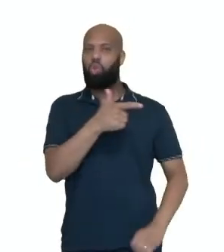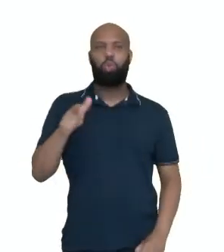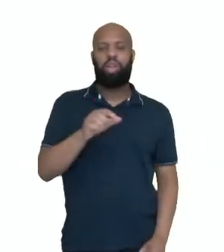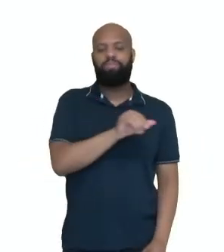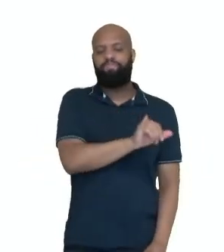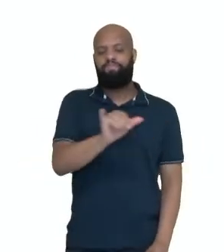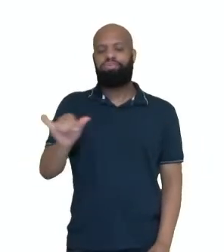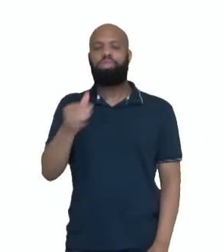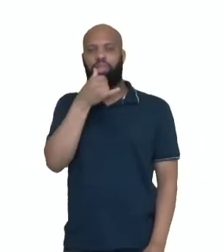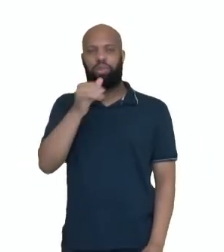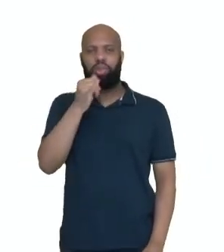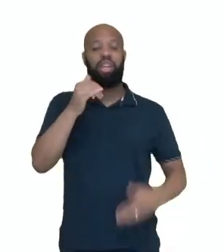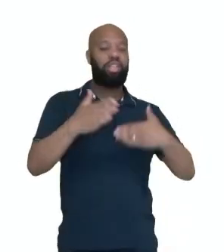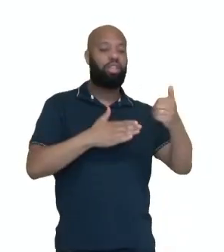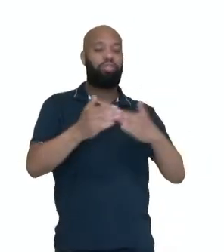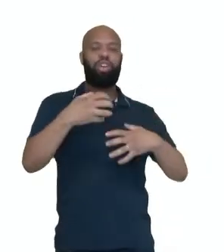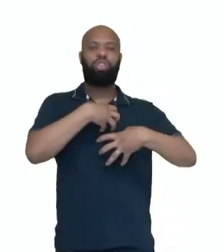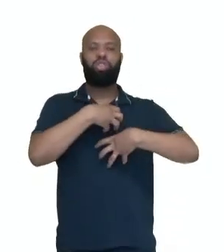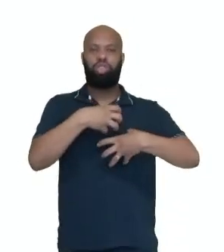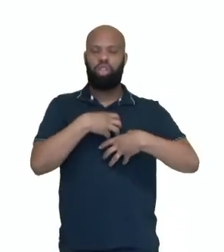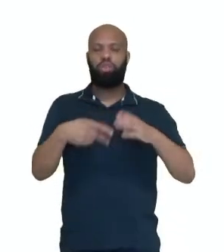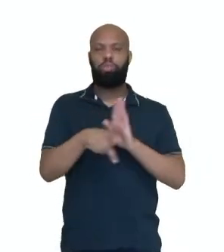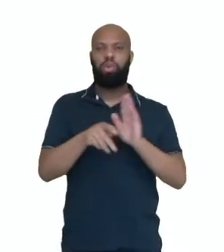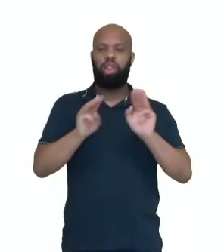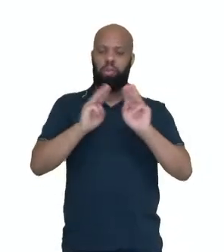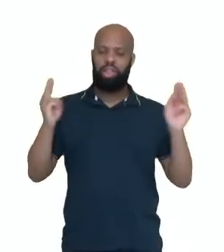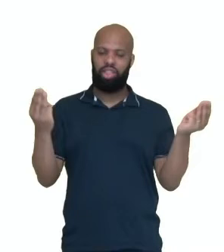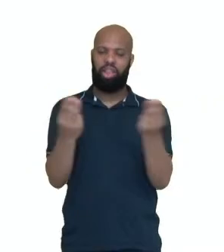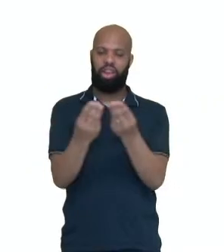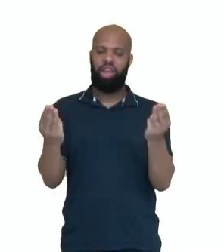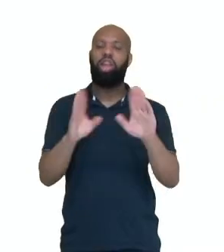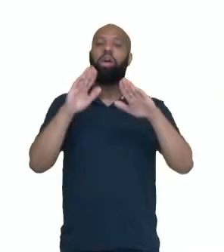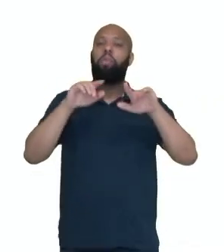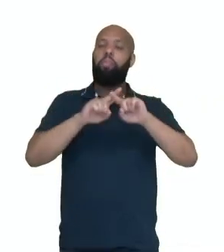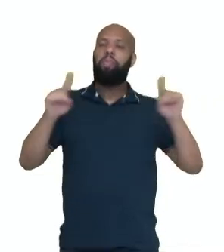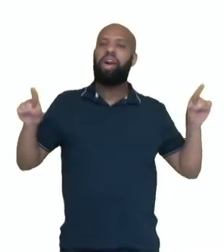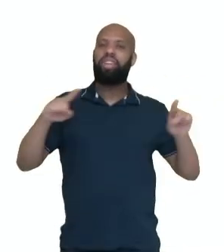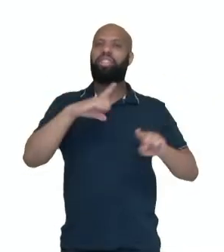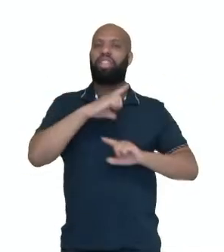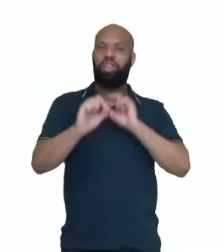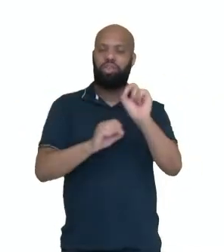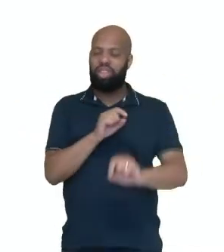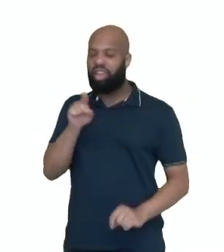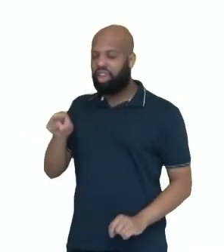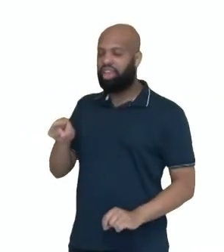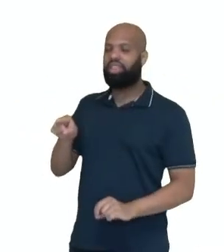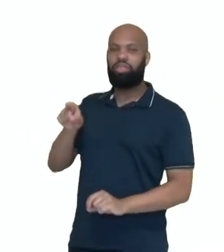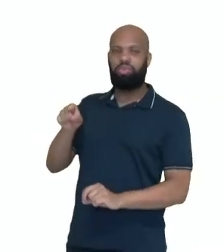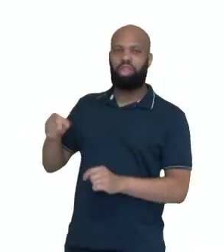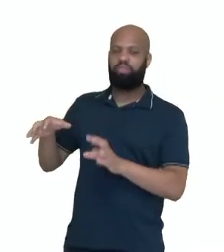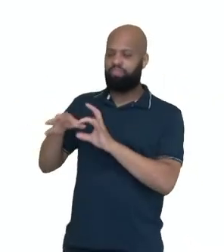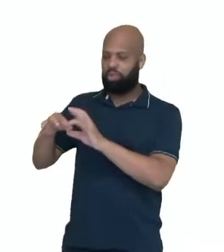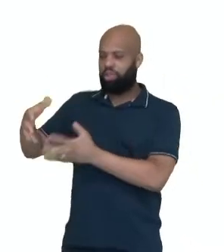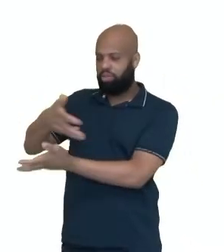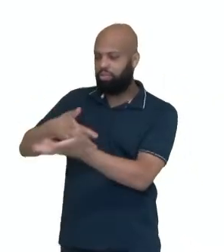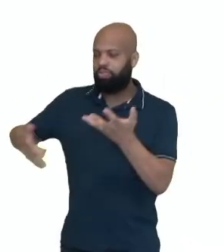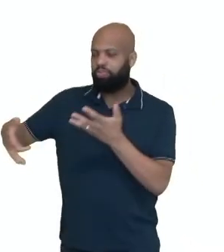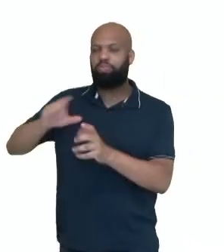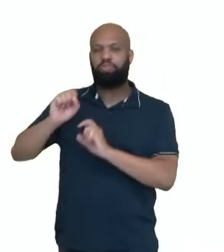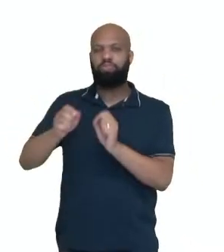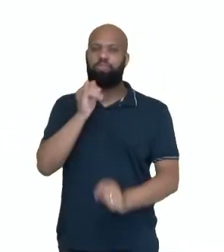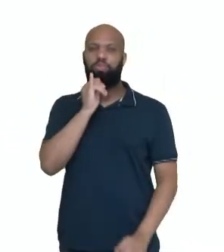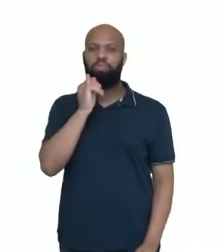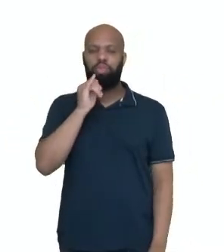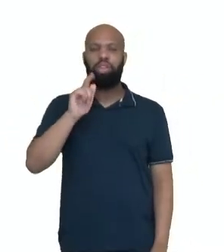elétrica, independente do estado de agregação da matéria. Quanto aos compostos covalentes, a exceção é o grafite, que conduz corrente elétrica